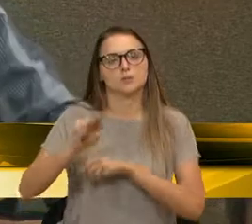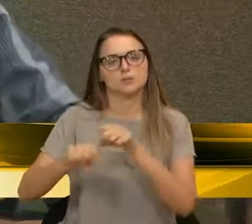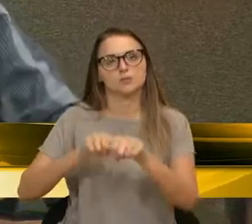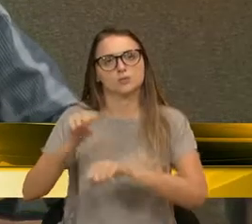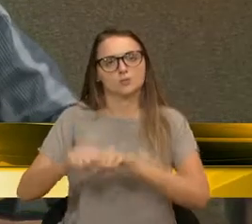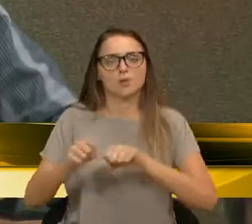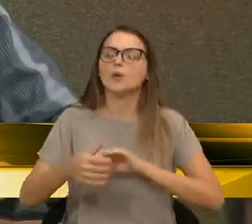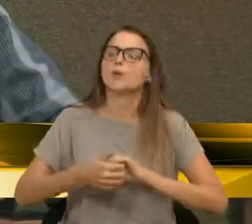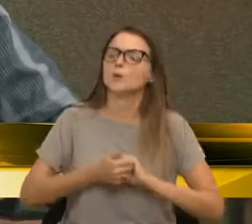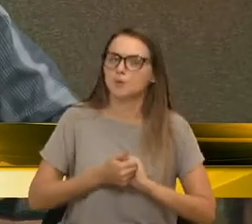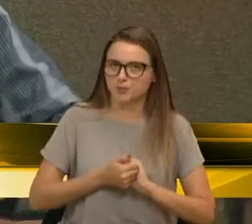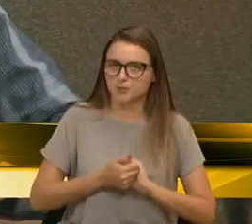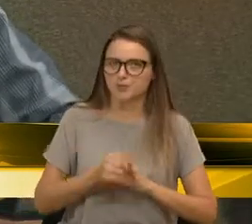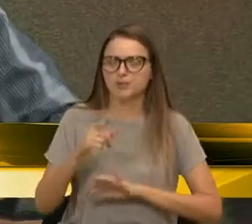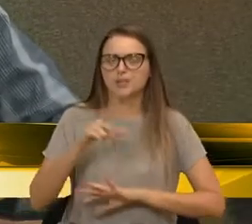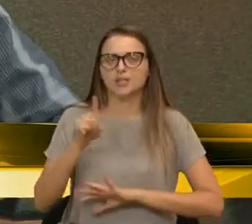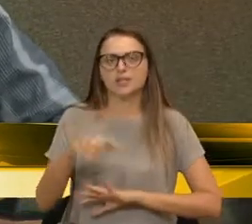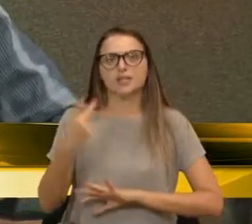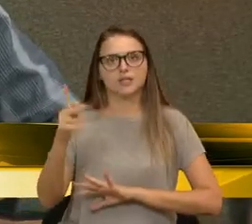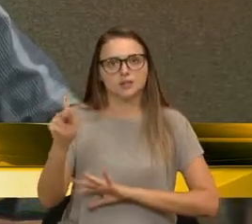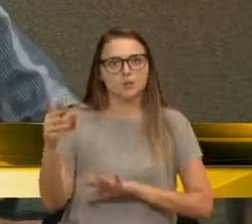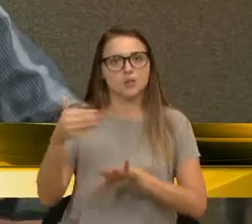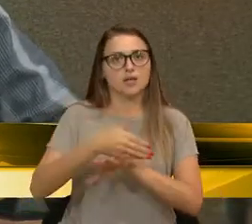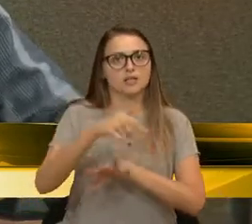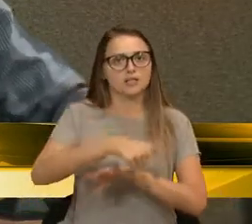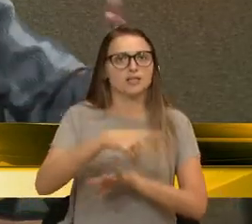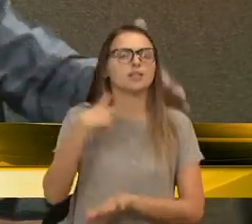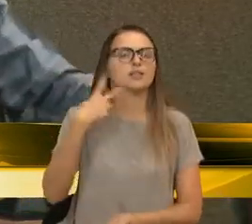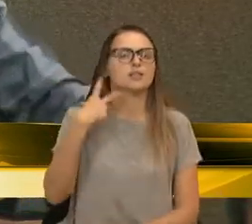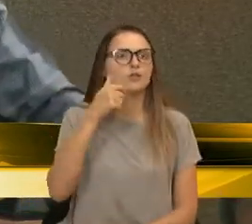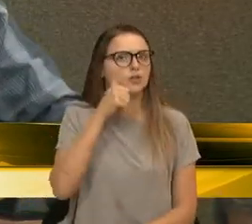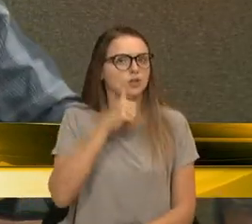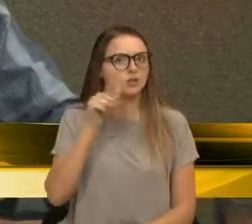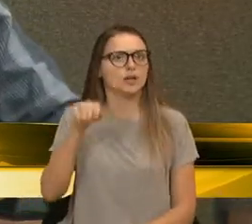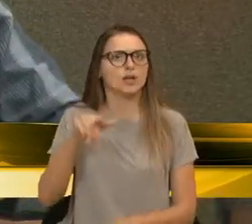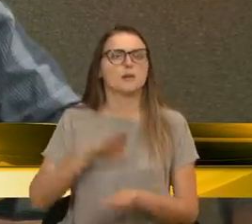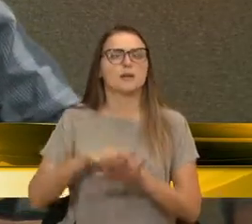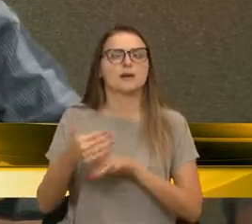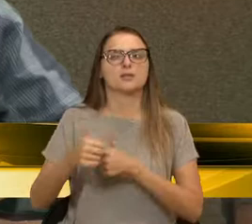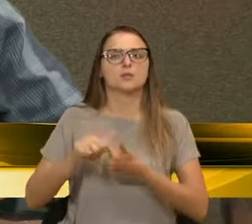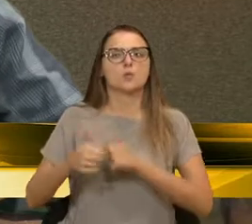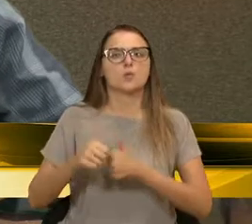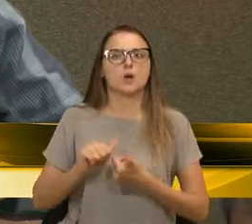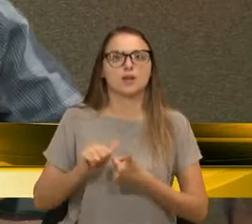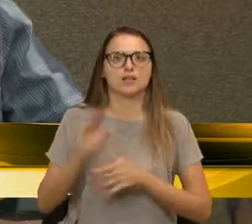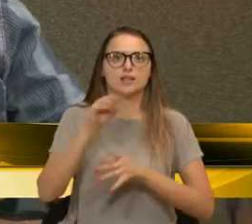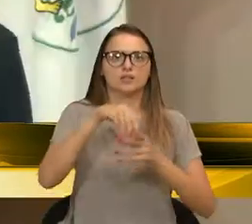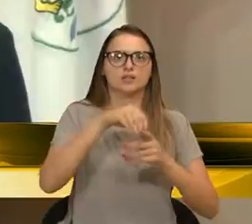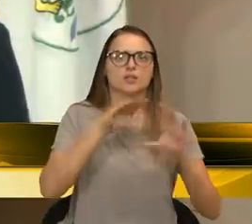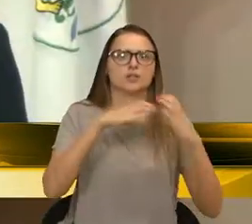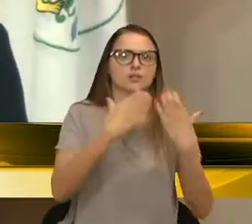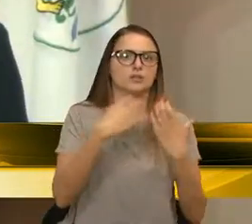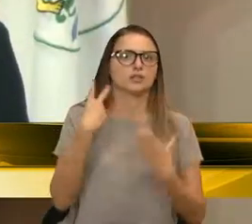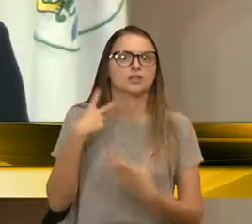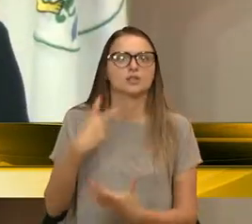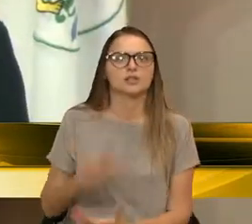cumprimento, e a entrada de Vossa Senhoria aqui, sem dúvida nenhuma, está qualificando a nossa Câmara. Muito obrigado.